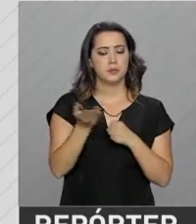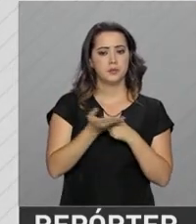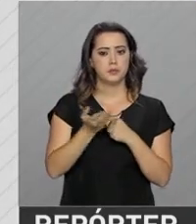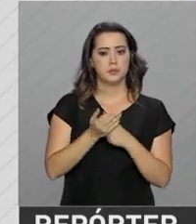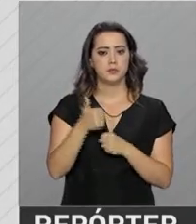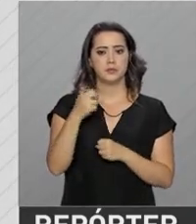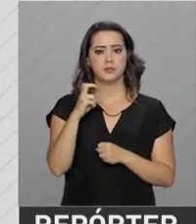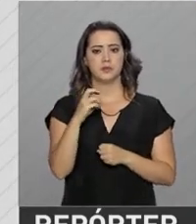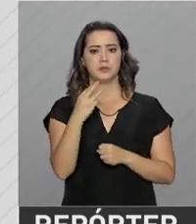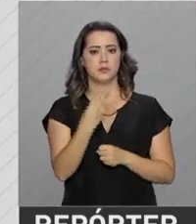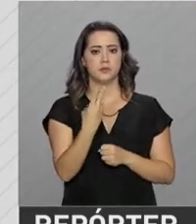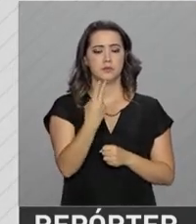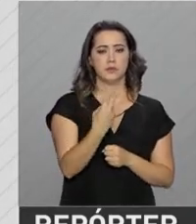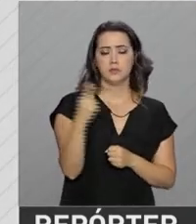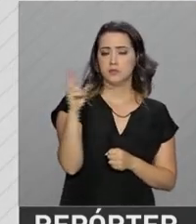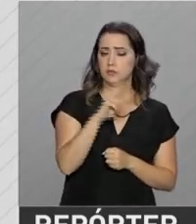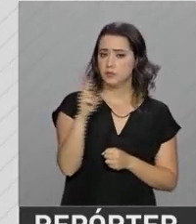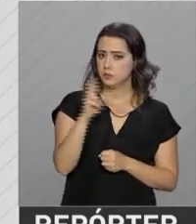de R$